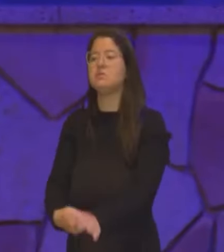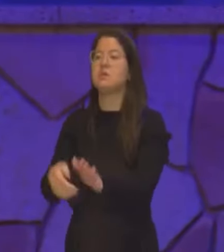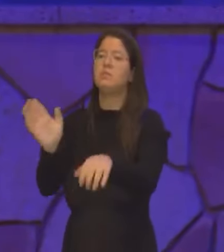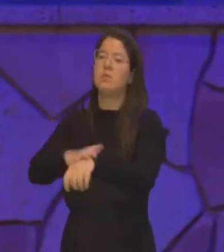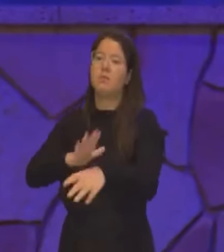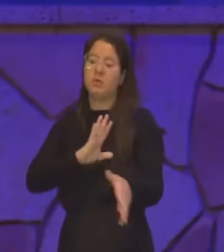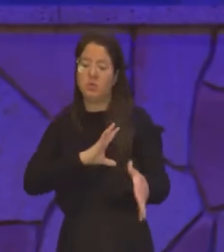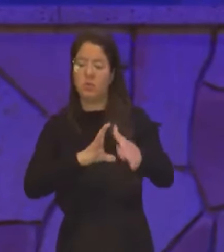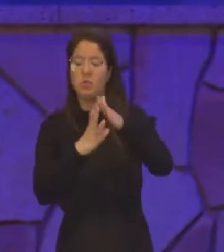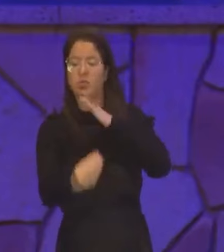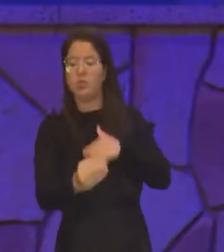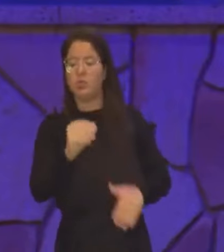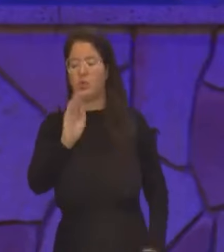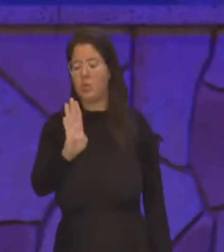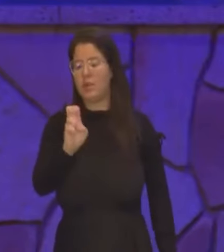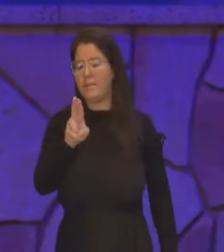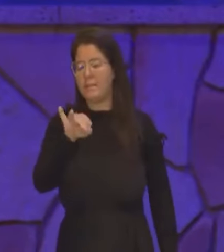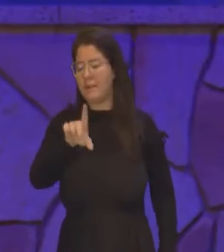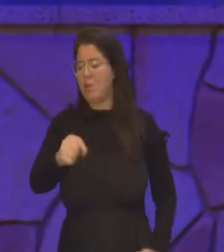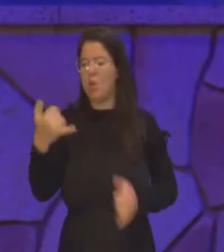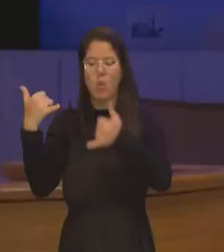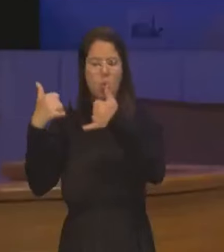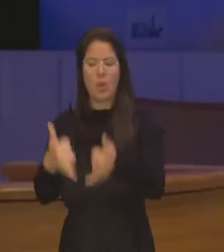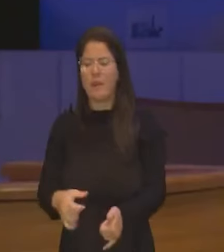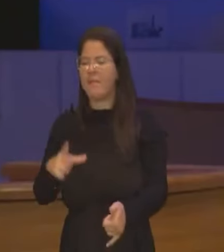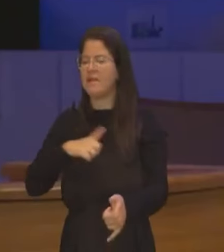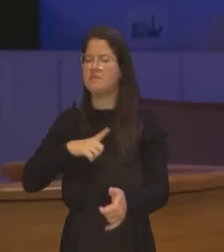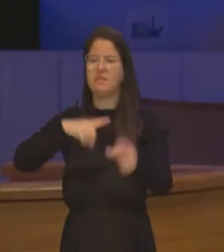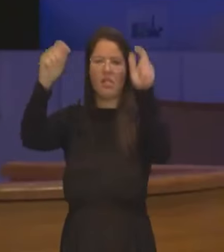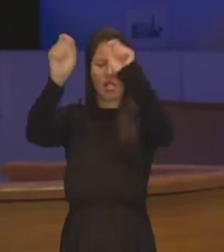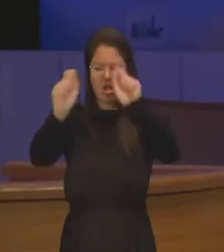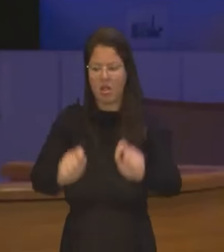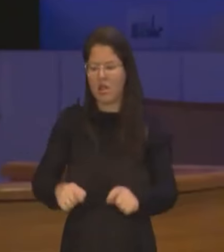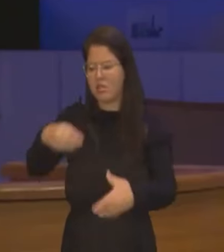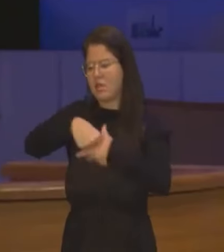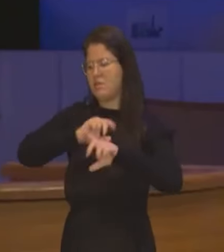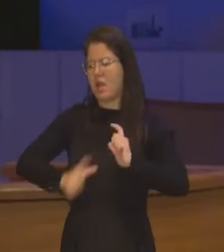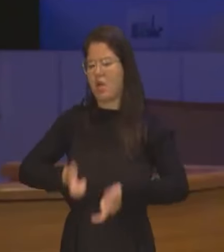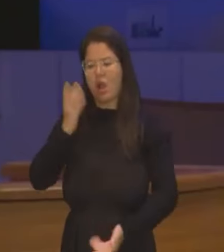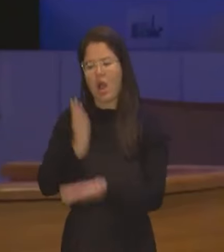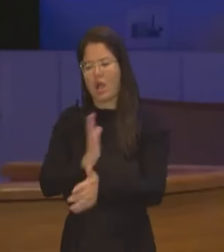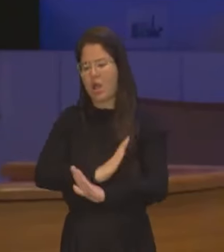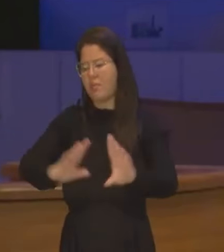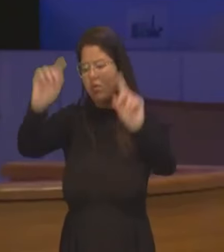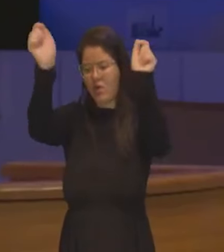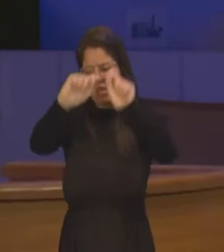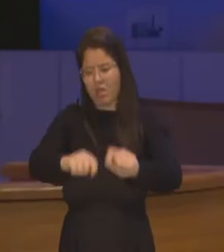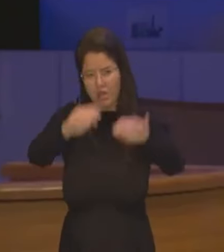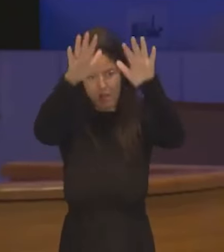Babilônia, nunca mais houve idolatria no meio de Israel.